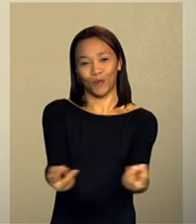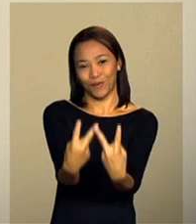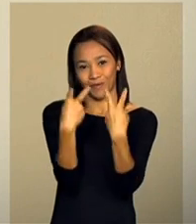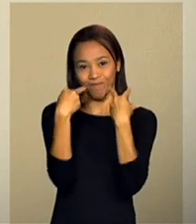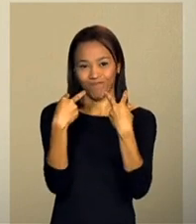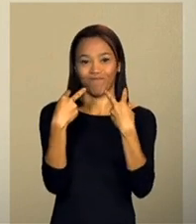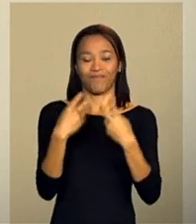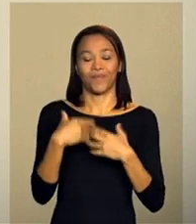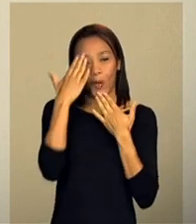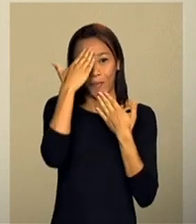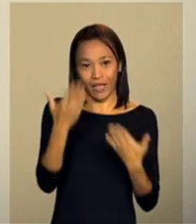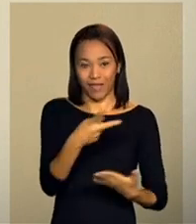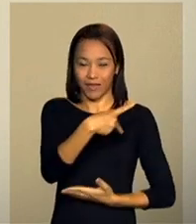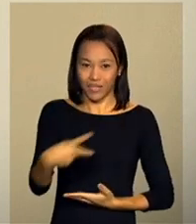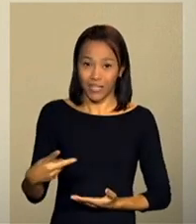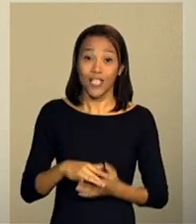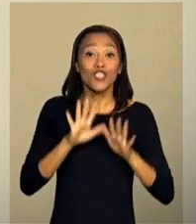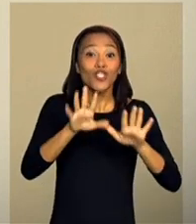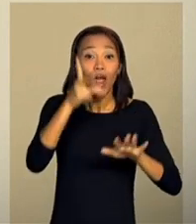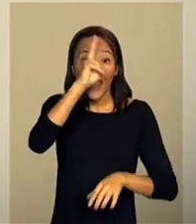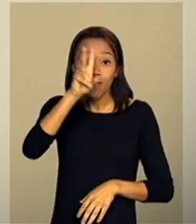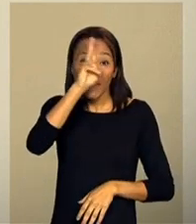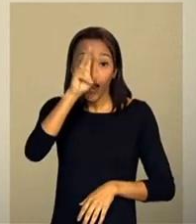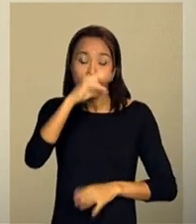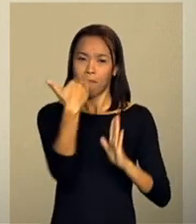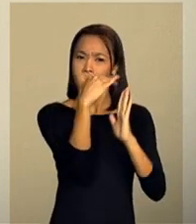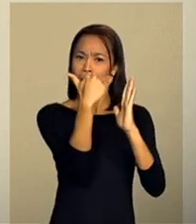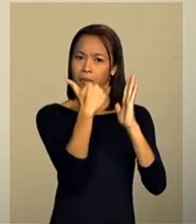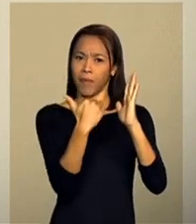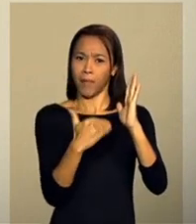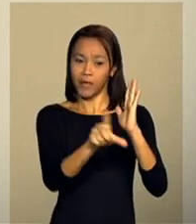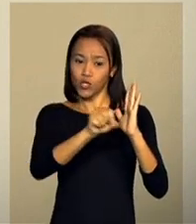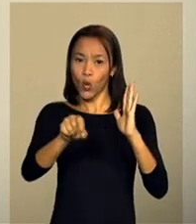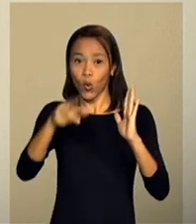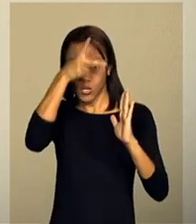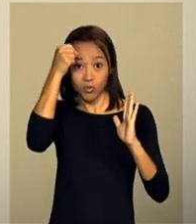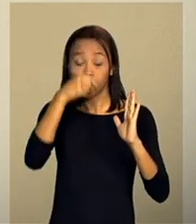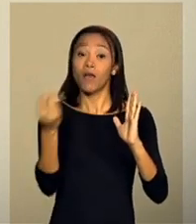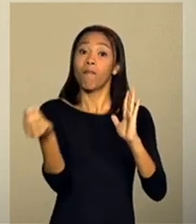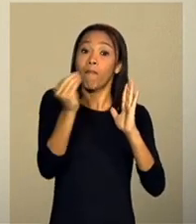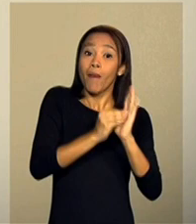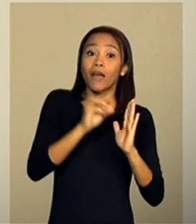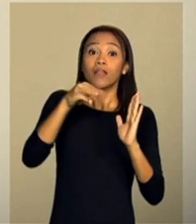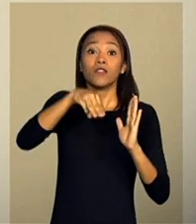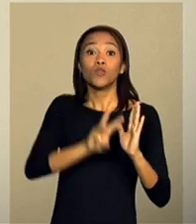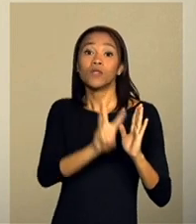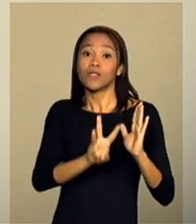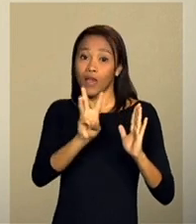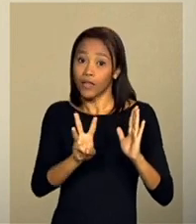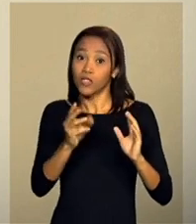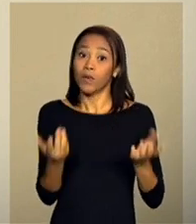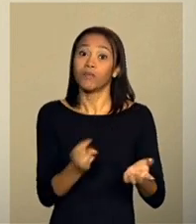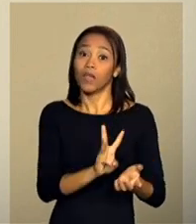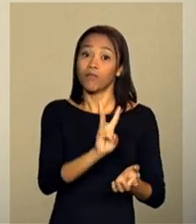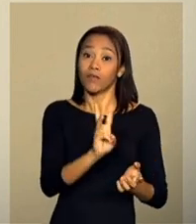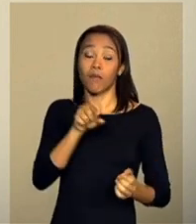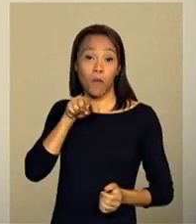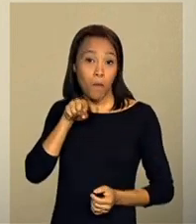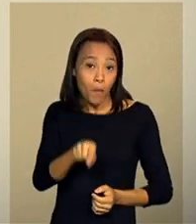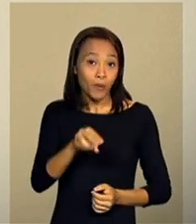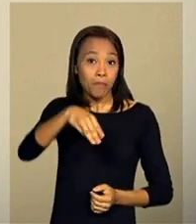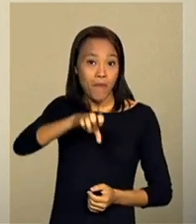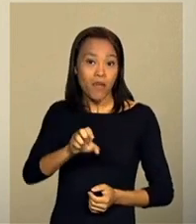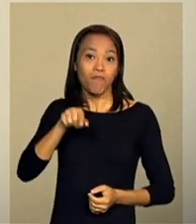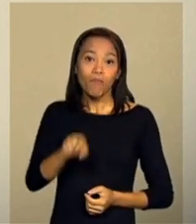ouvintes Obrigado presidenta Deixa eu só lembrar que a lista com a seleção dos Municípios está no site do Ministério da Educação no